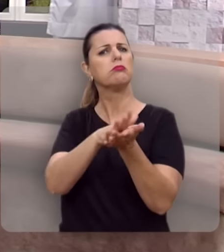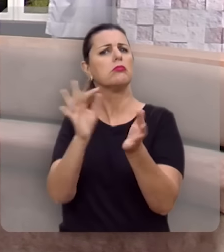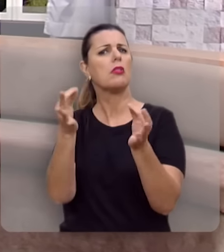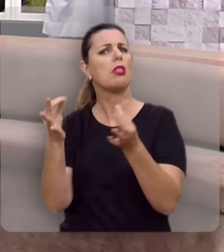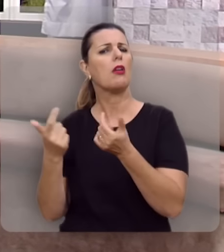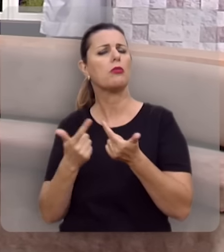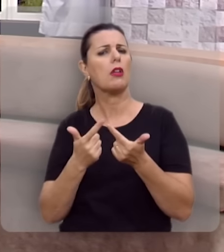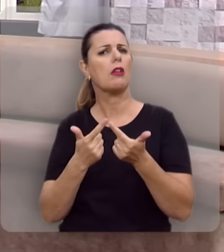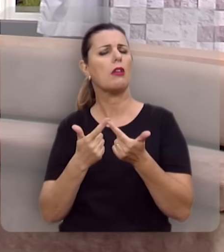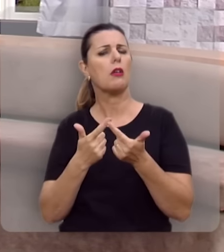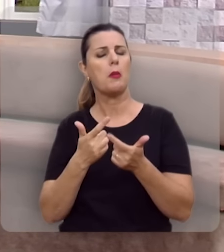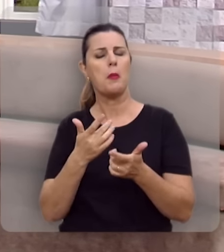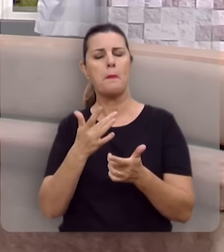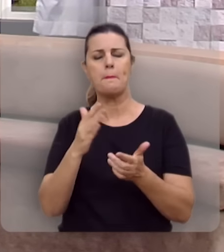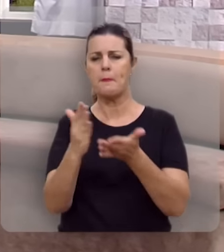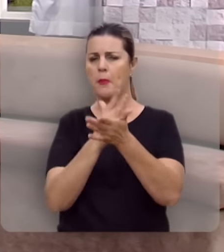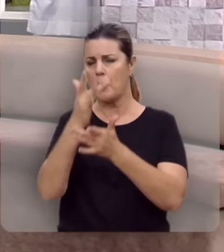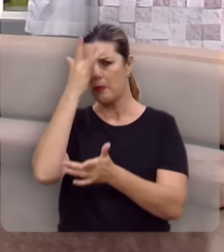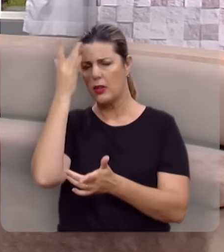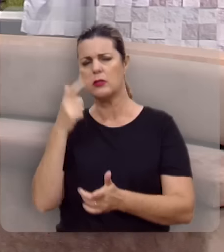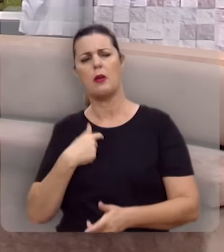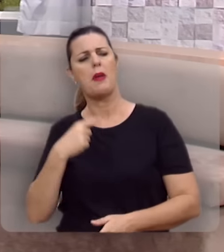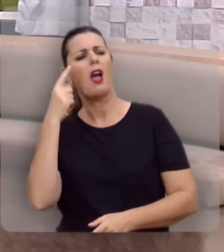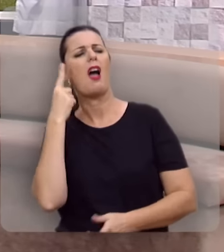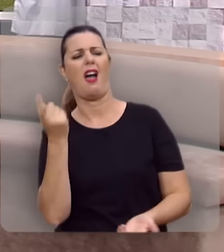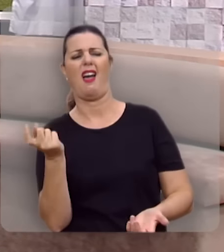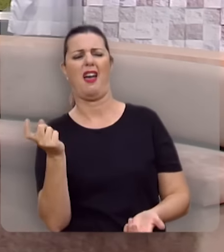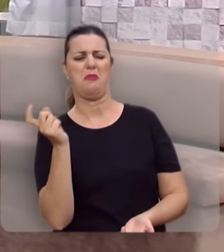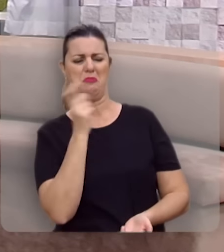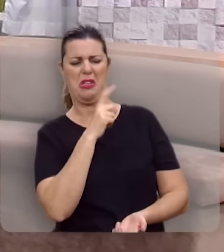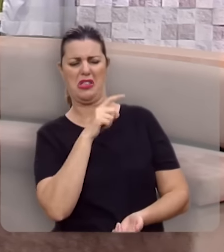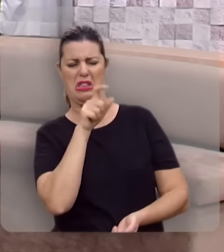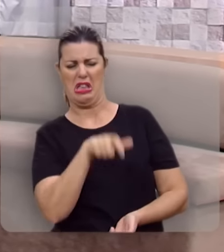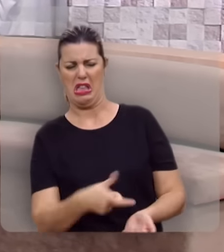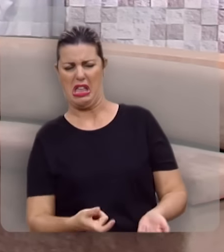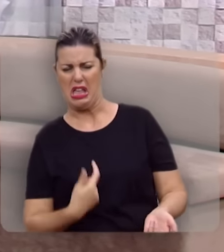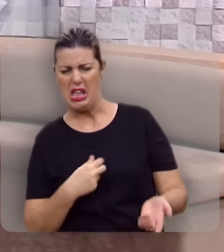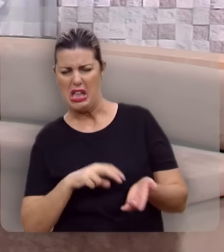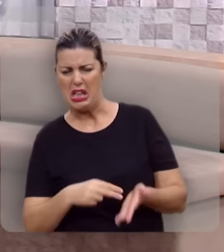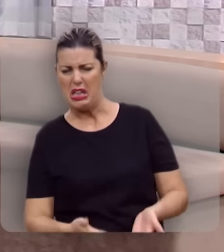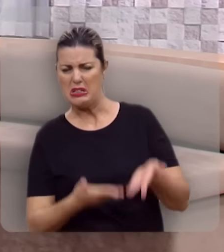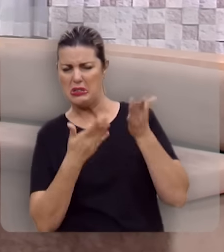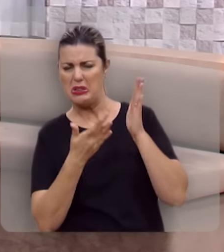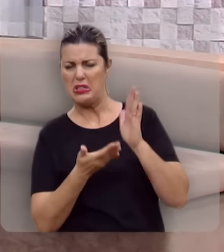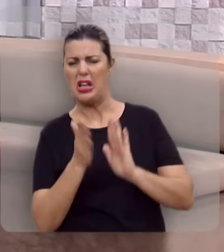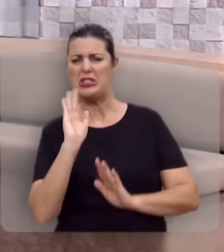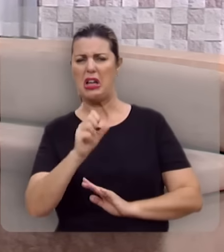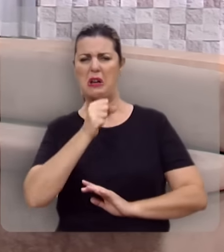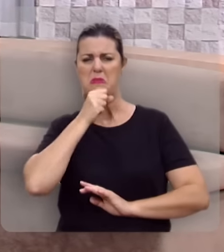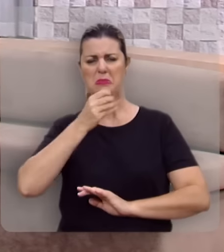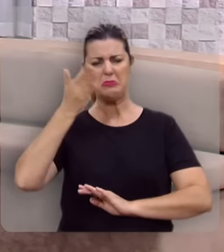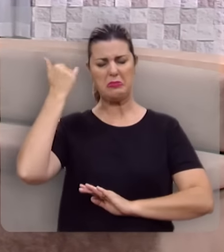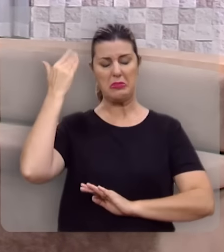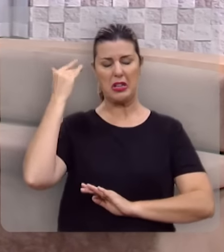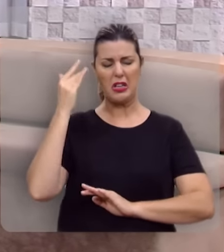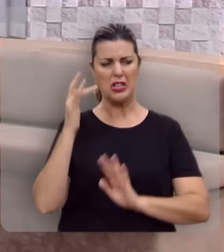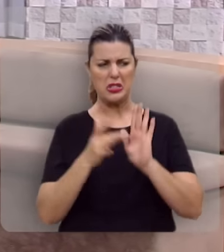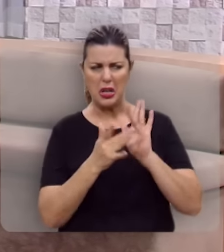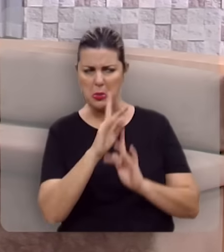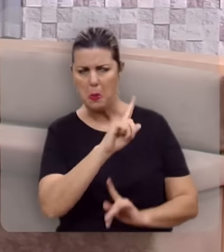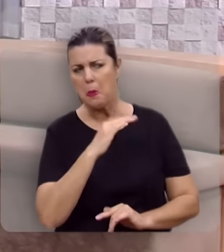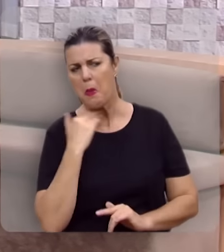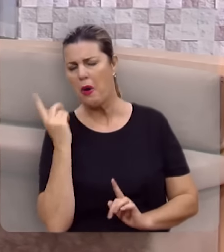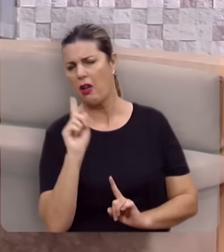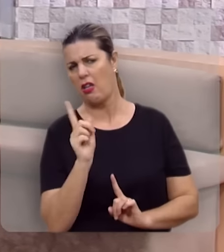incontroverso. Muitos tentaram negar esta verdade. Já desde a antiguidade, não, ele não